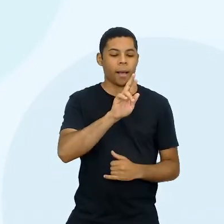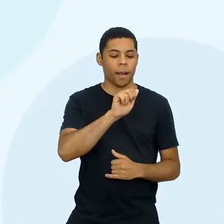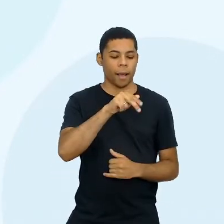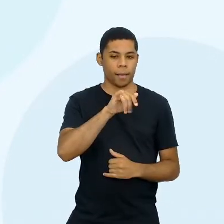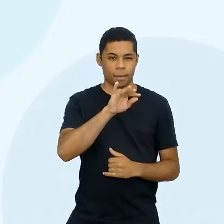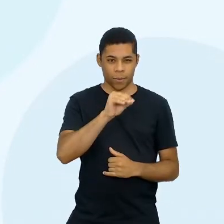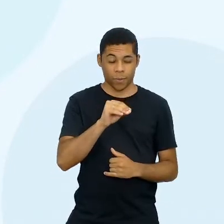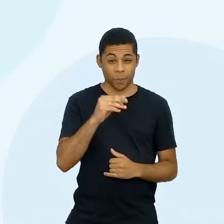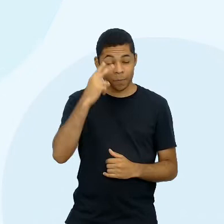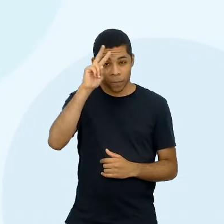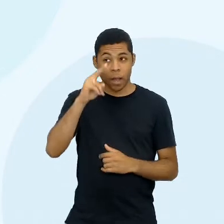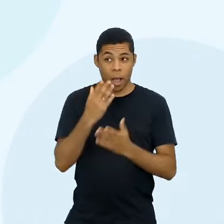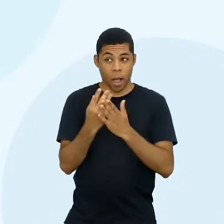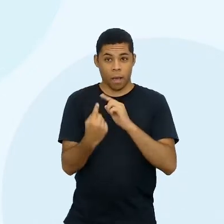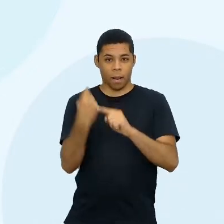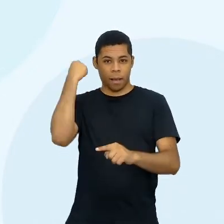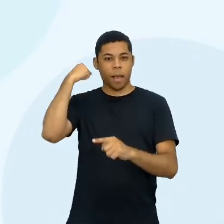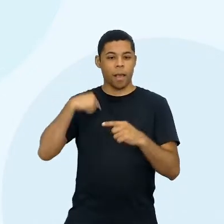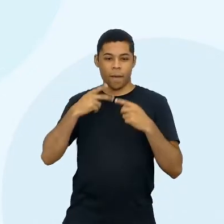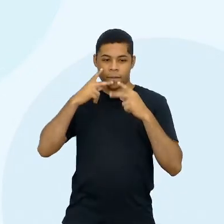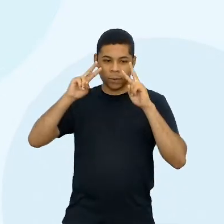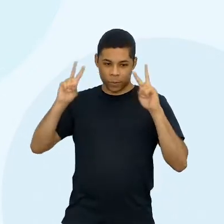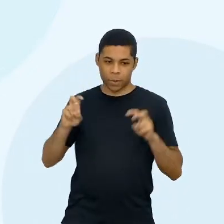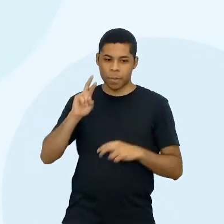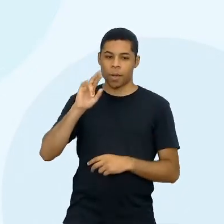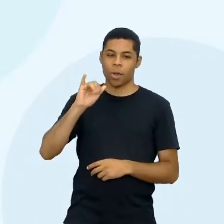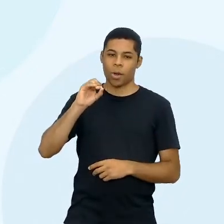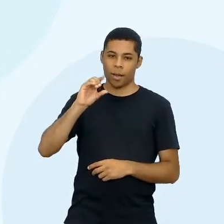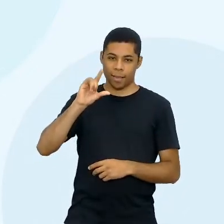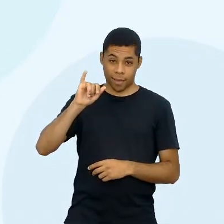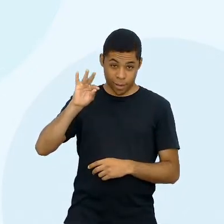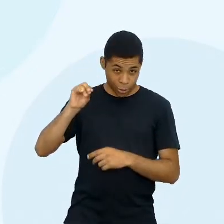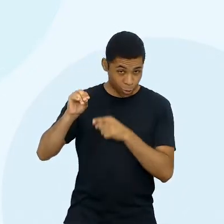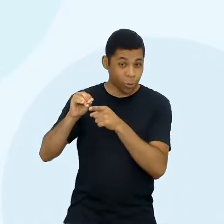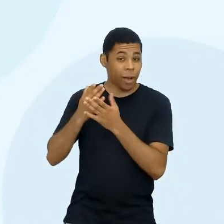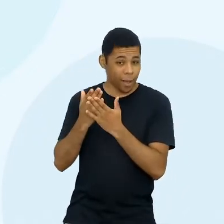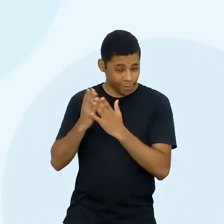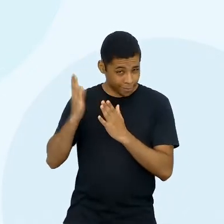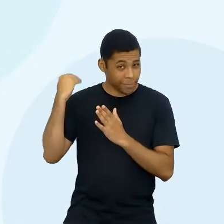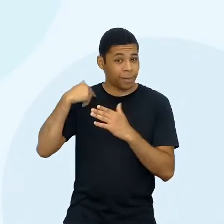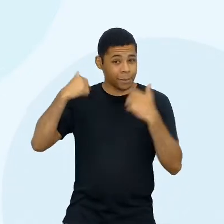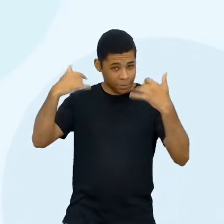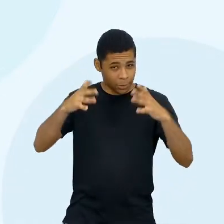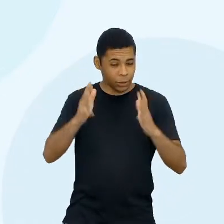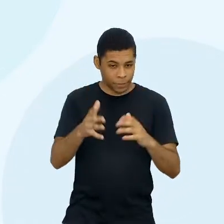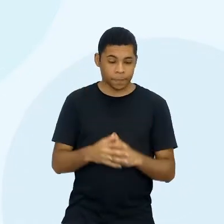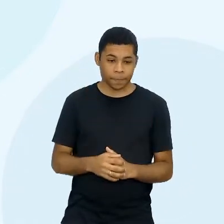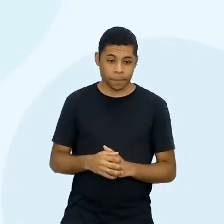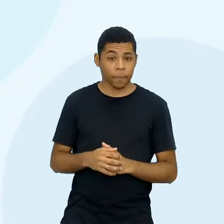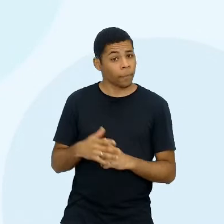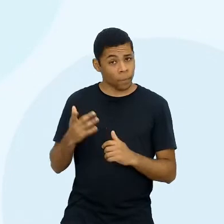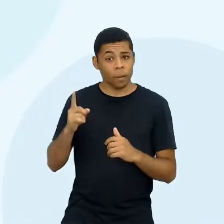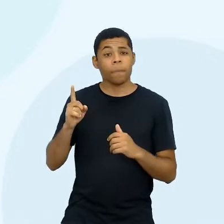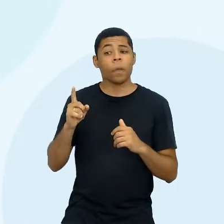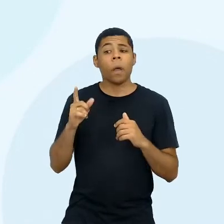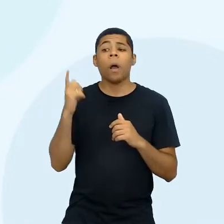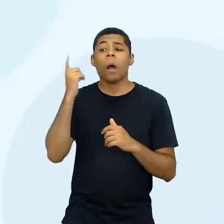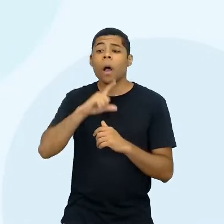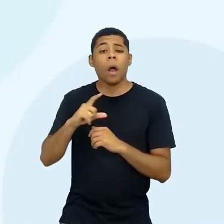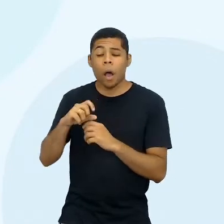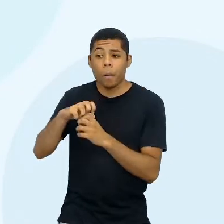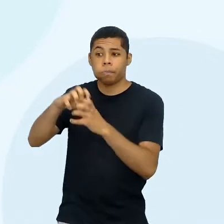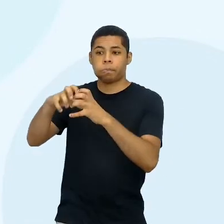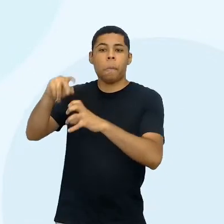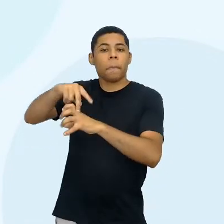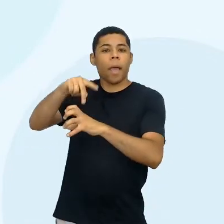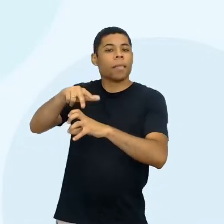sobre um riolito aí, tá certo? Então ele tem essa questão aí da provocação de erupções vulcânicas externas, né?